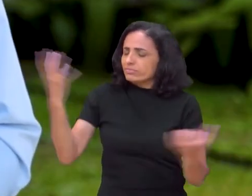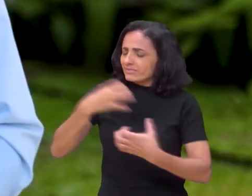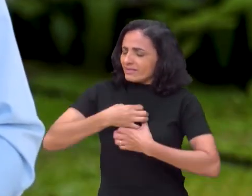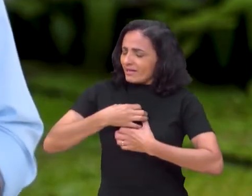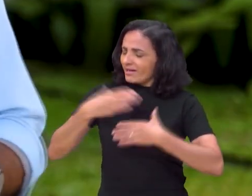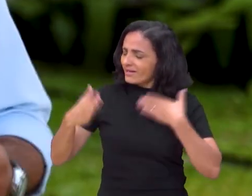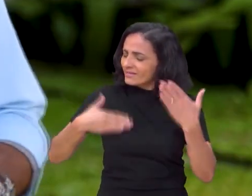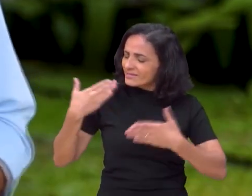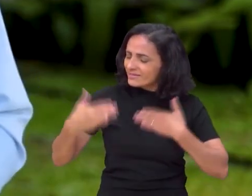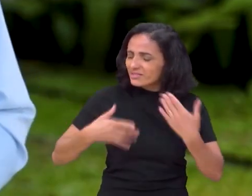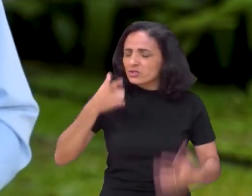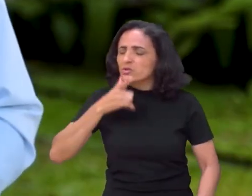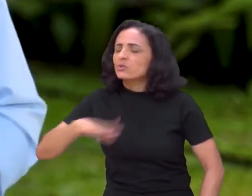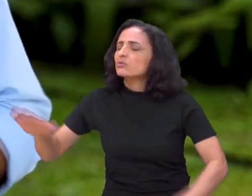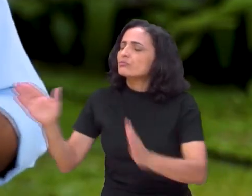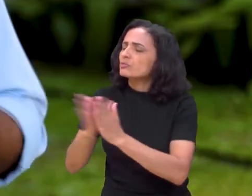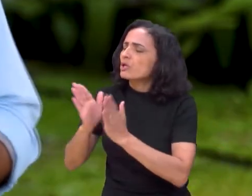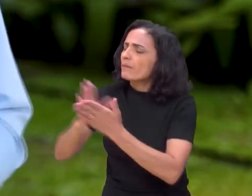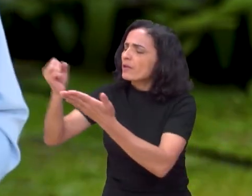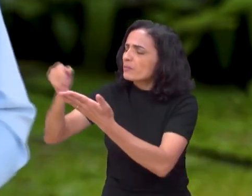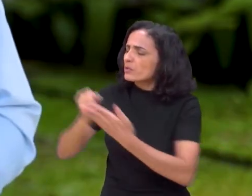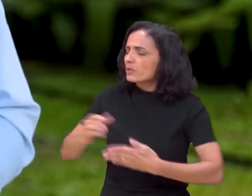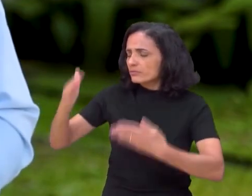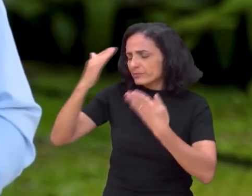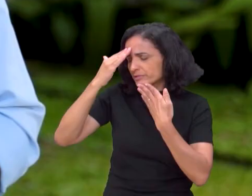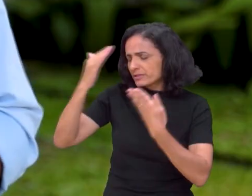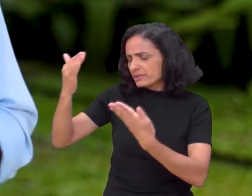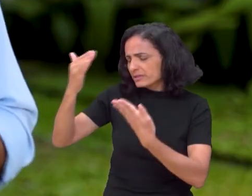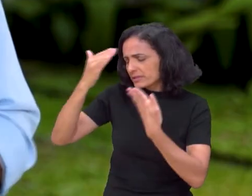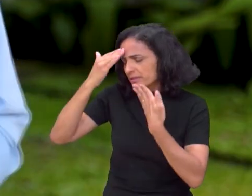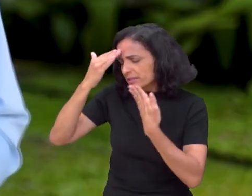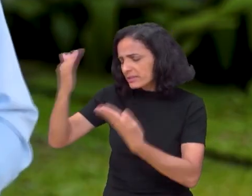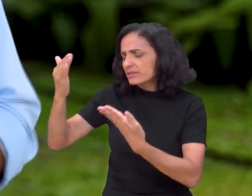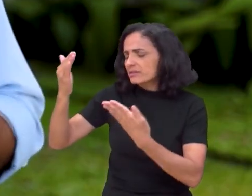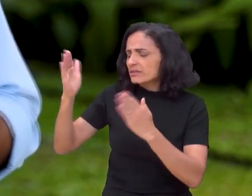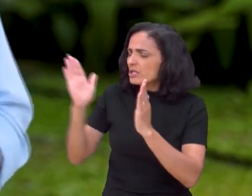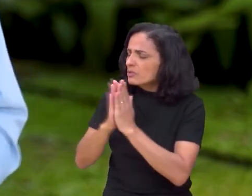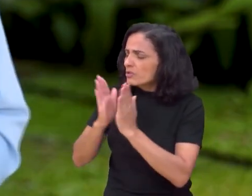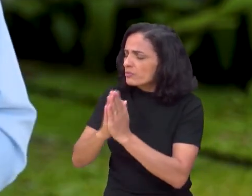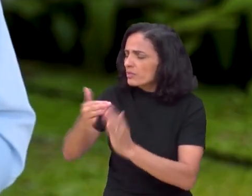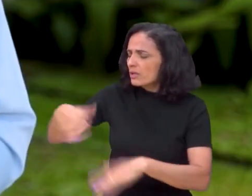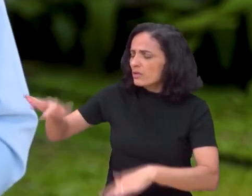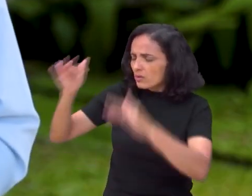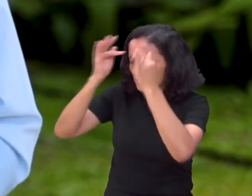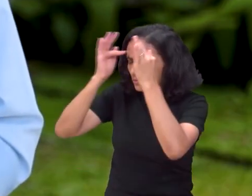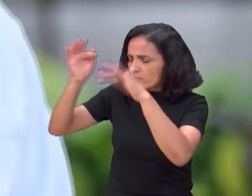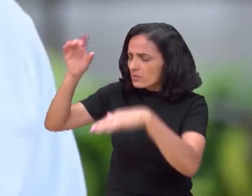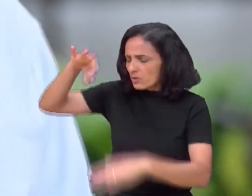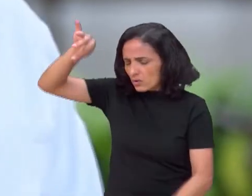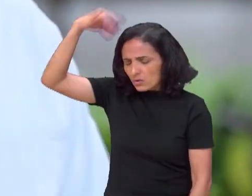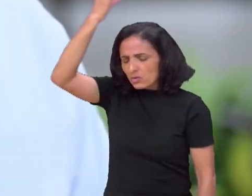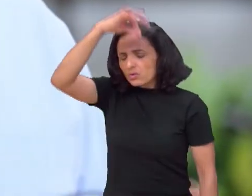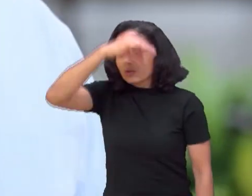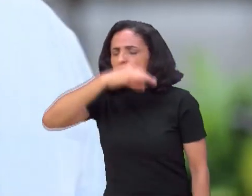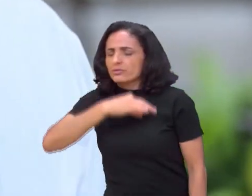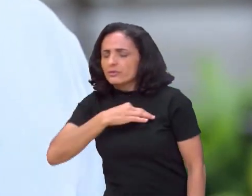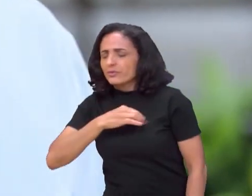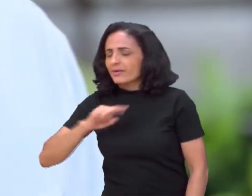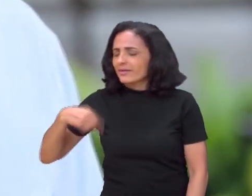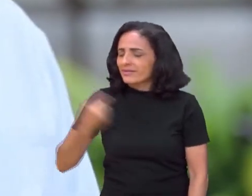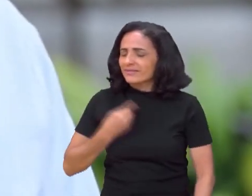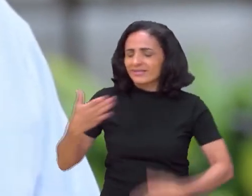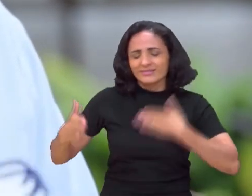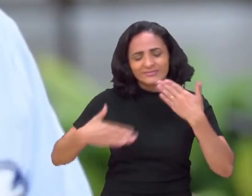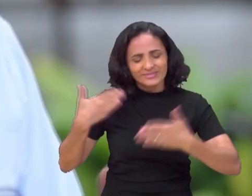dar. Nos ajuda. Te agradecemos por tudo, Senhor, porque tu és fiel. Espírito Santo de Deus, nós nos alegramos